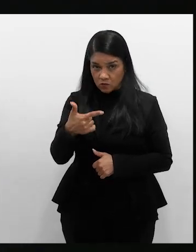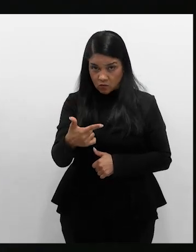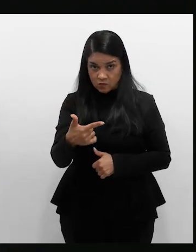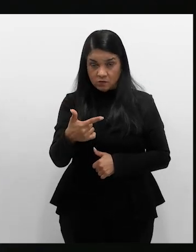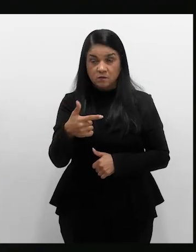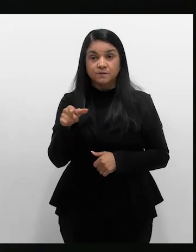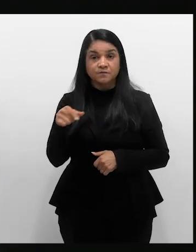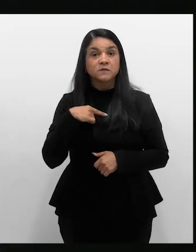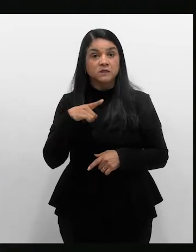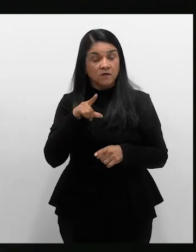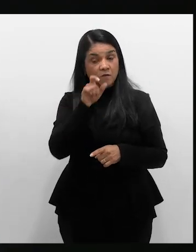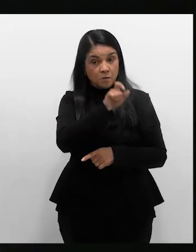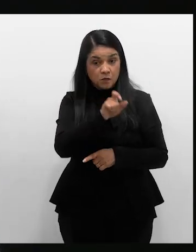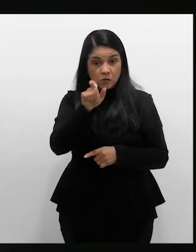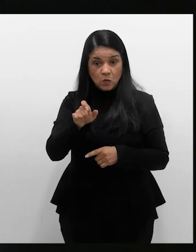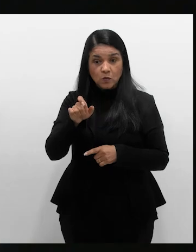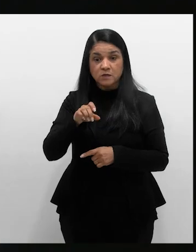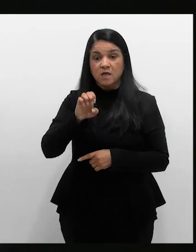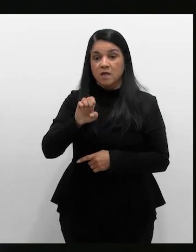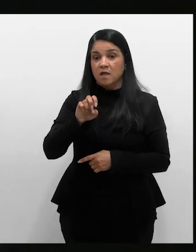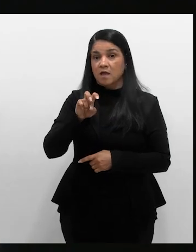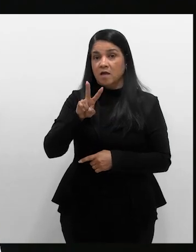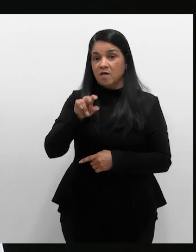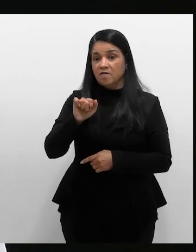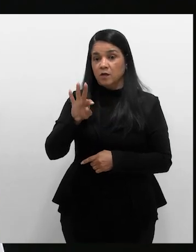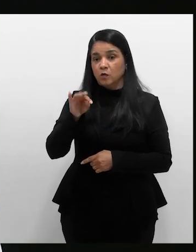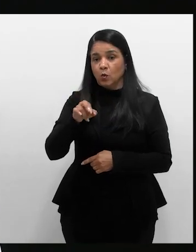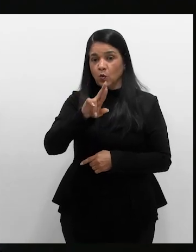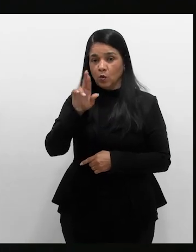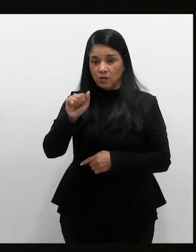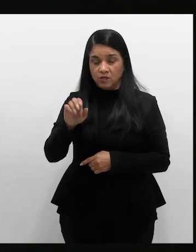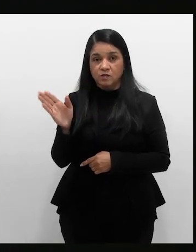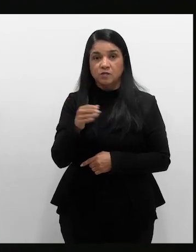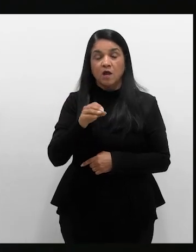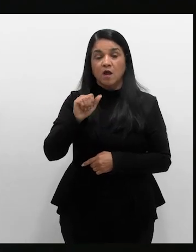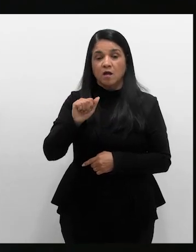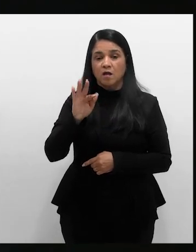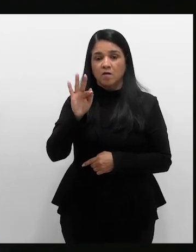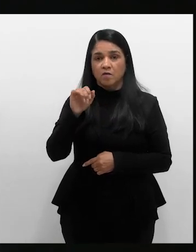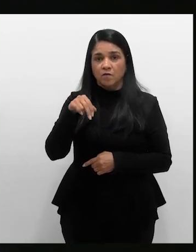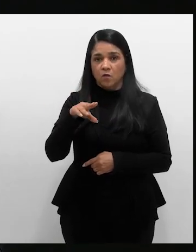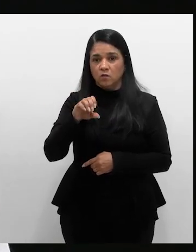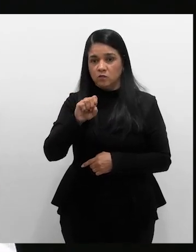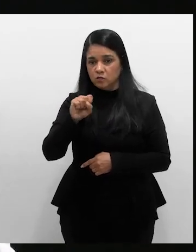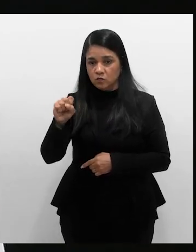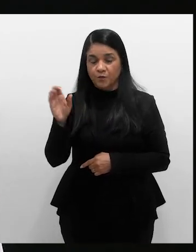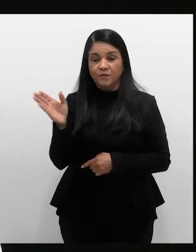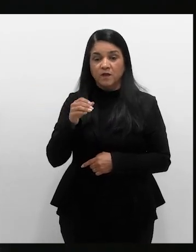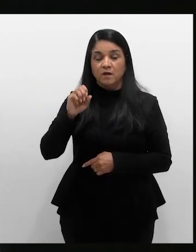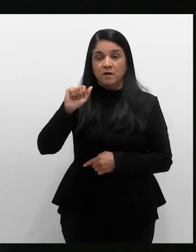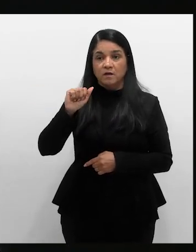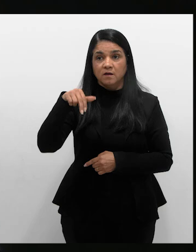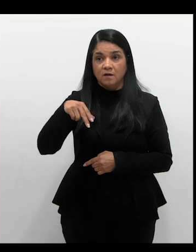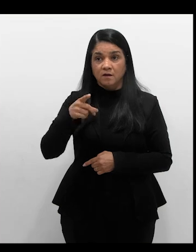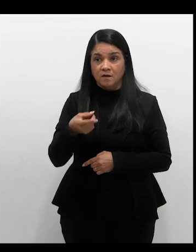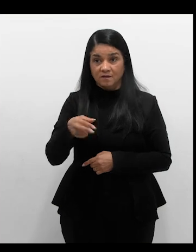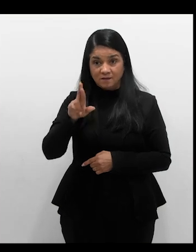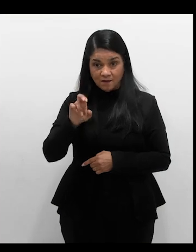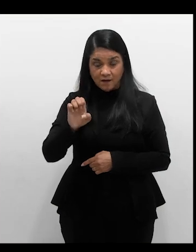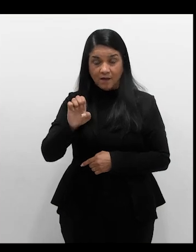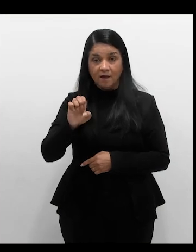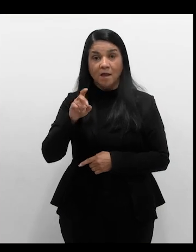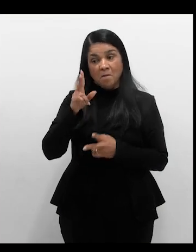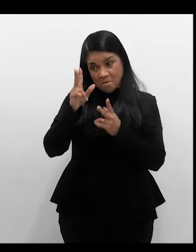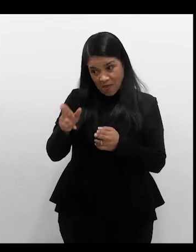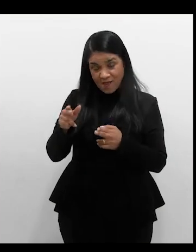teve gente no elenco como Eva Todor, Afonso Stewart, quer dizer, gente... André Vion também, né? Fazia o